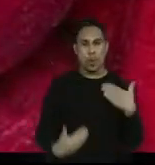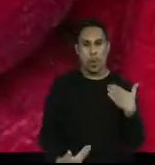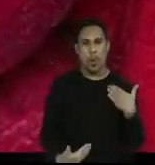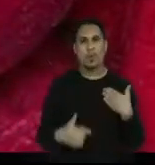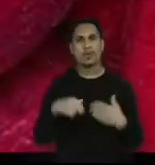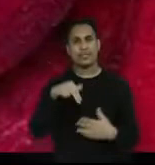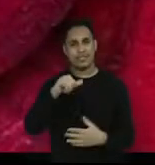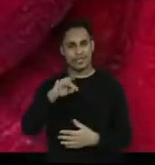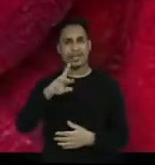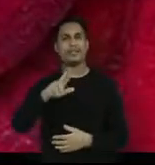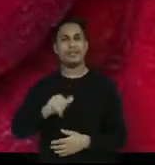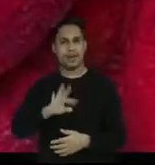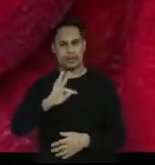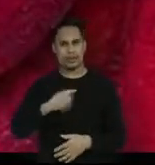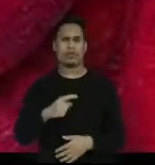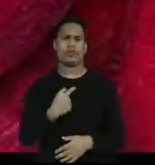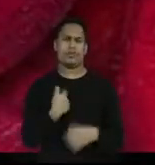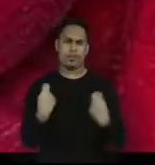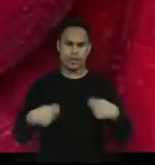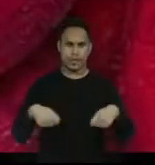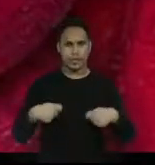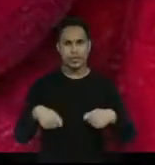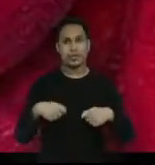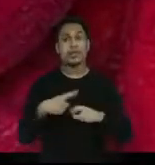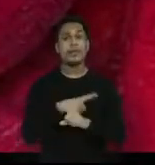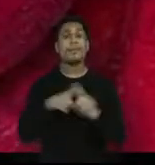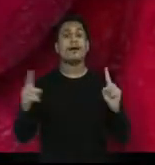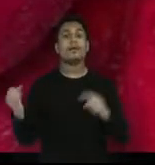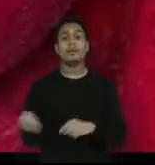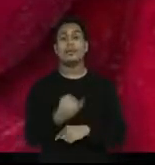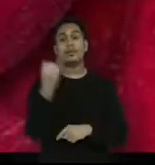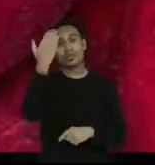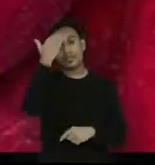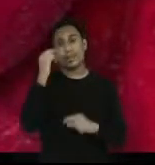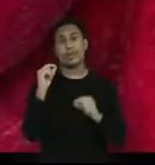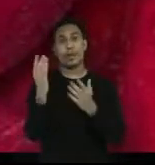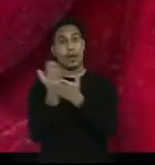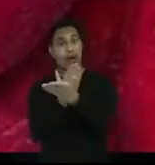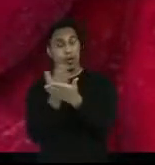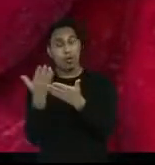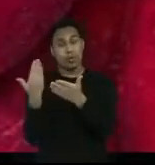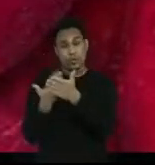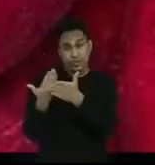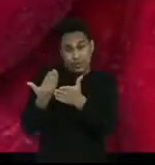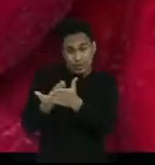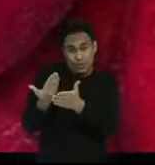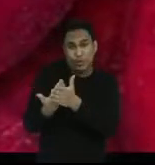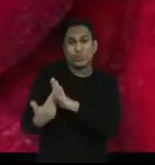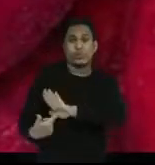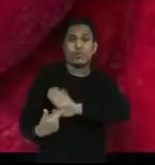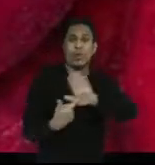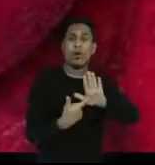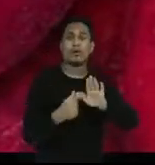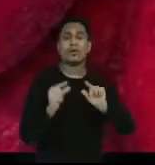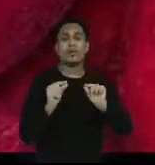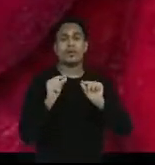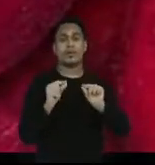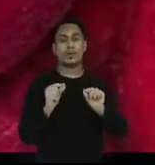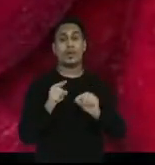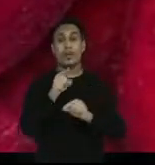Mas o que é importante saber também é o seguinte: alguns estudos mais recentes já trazem que você consumir nitrato ao longo do